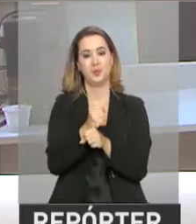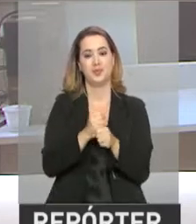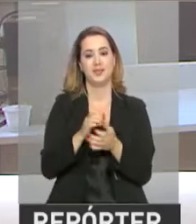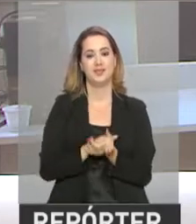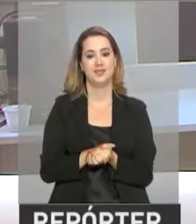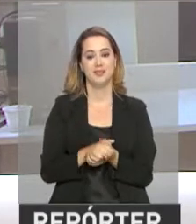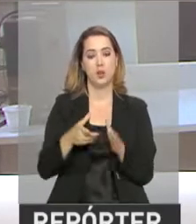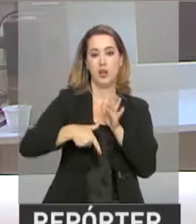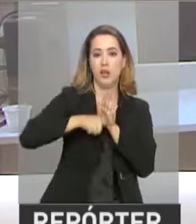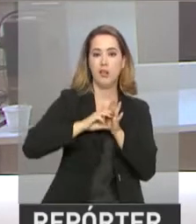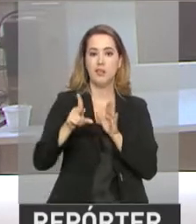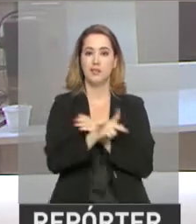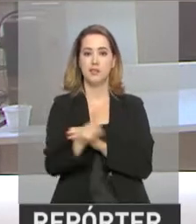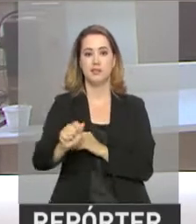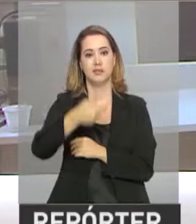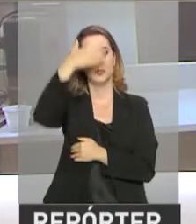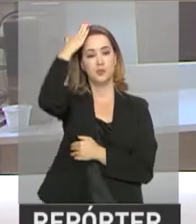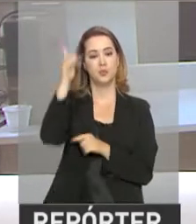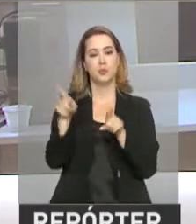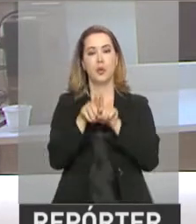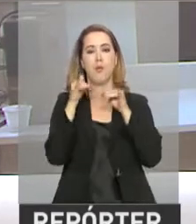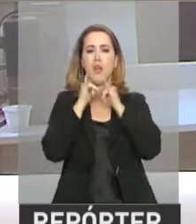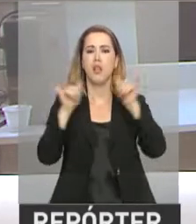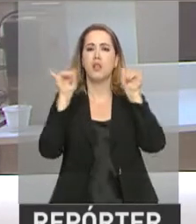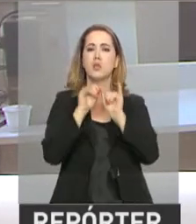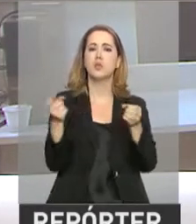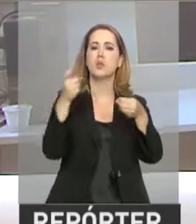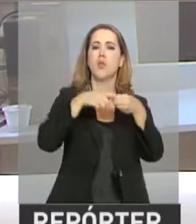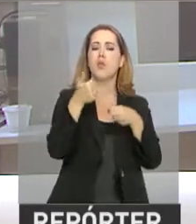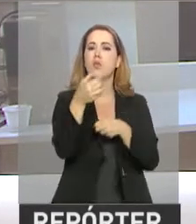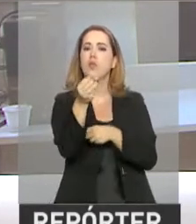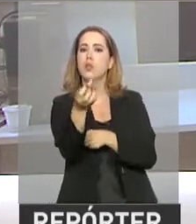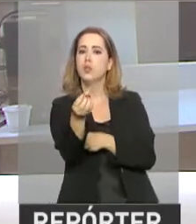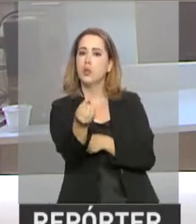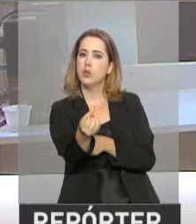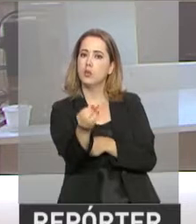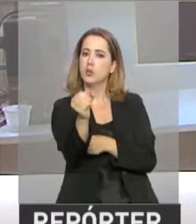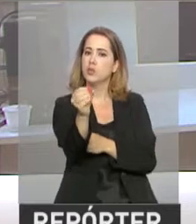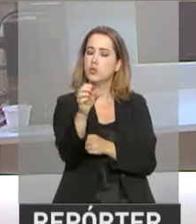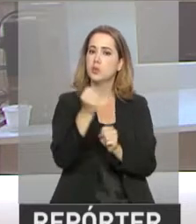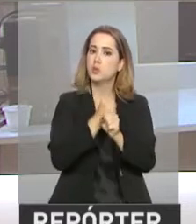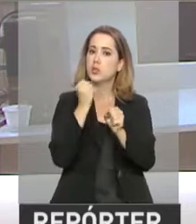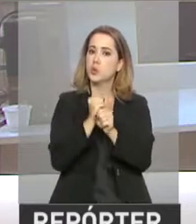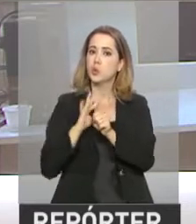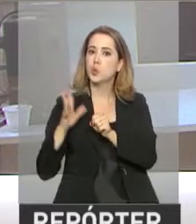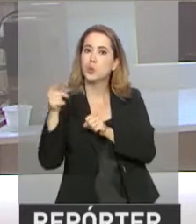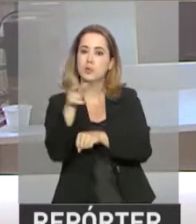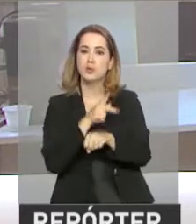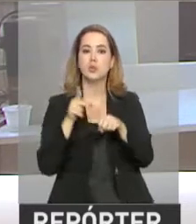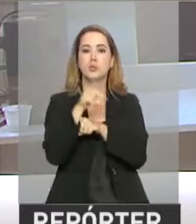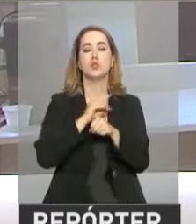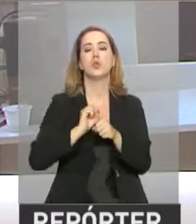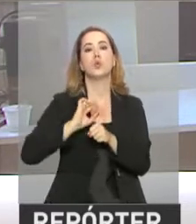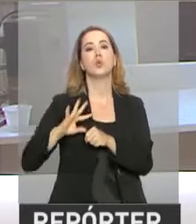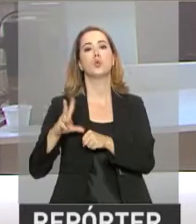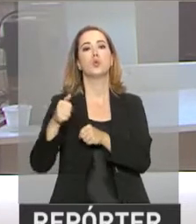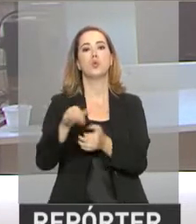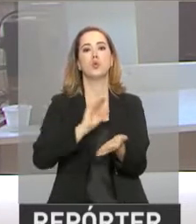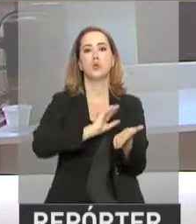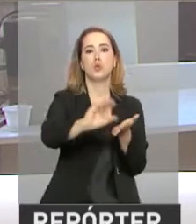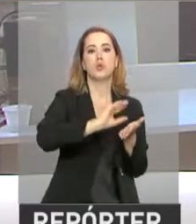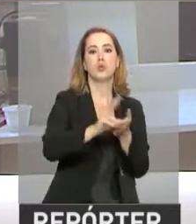E mais cedo, o presidente Michel Temer também anunciou a retomada de 1.600 obras em todo o país. No total, os investimentos chegam